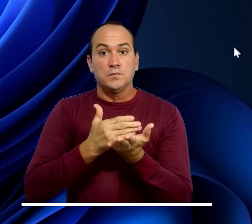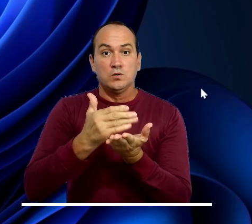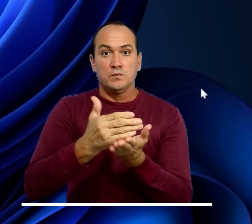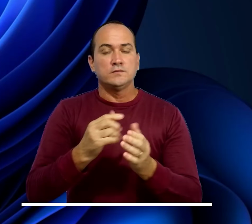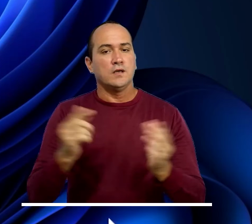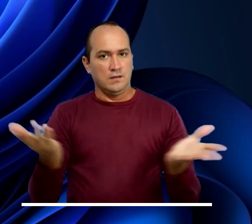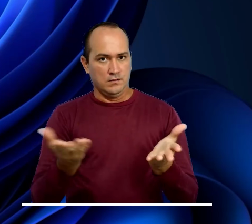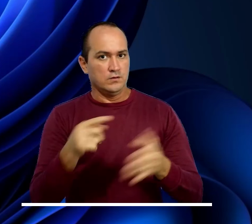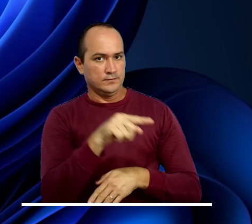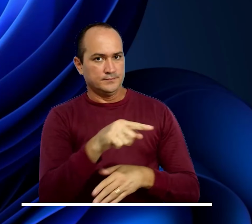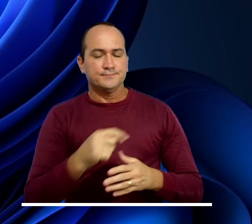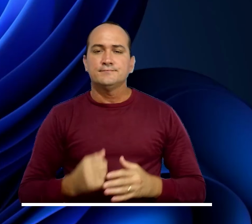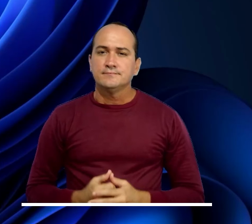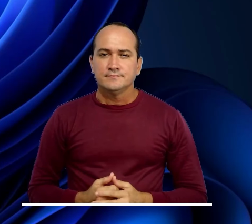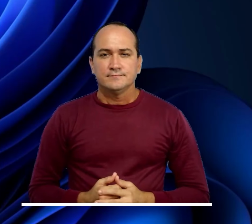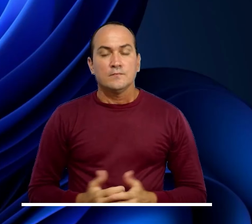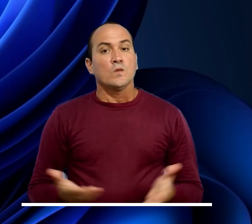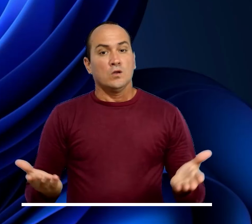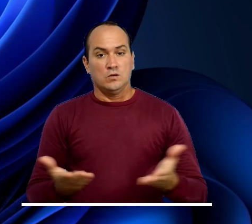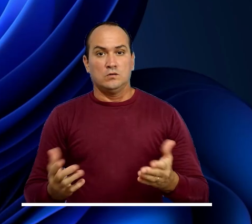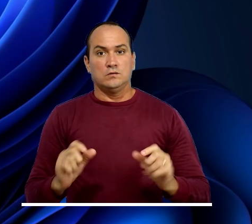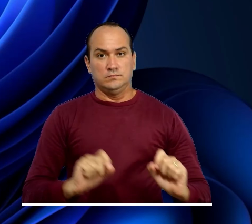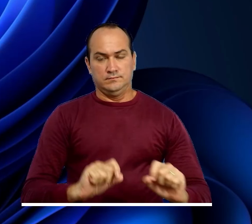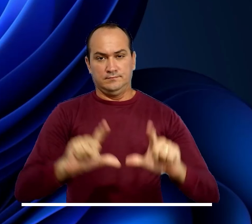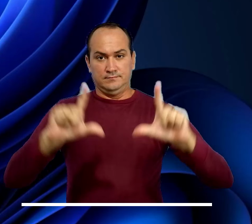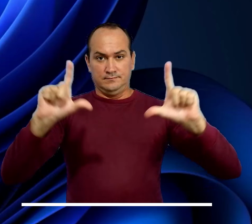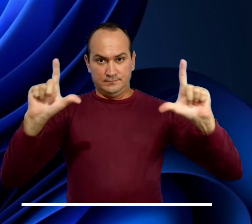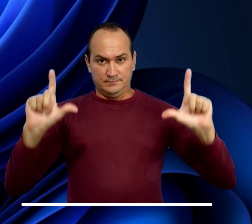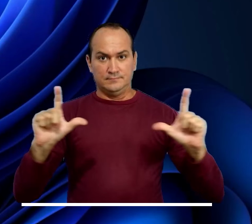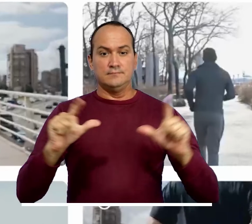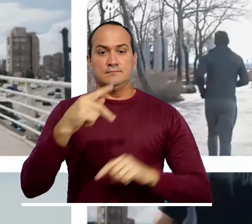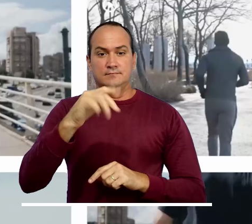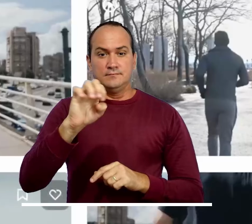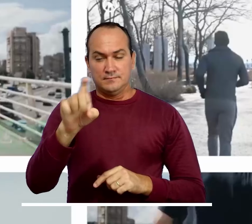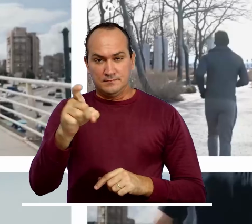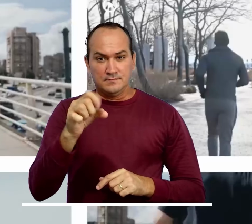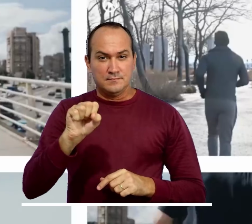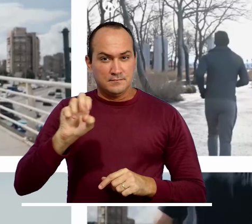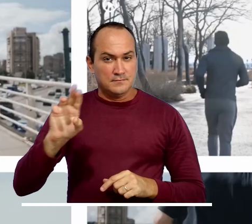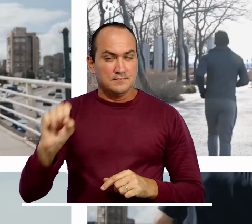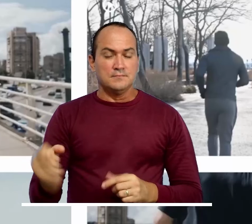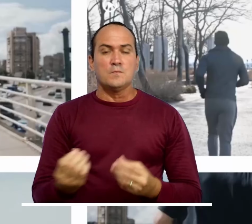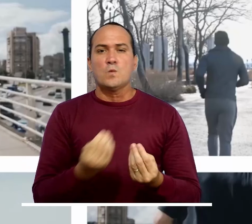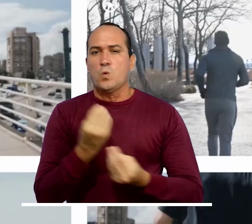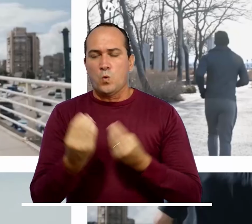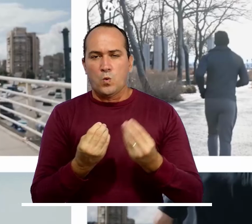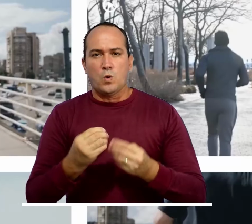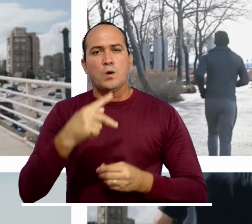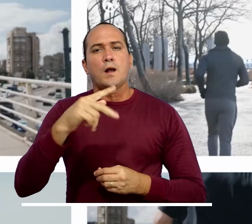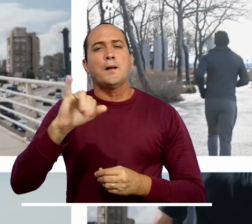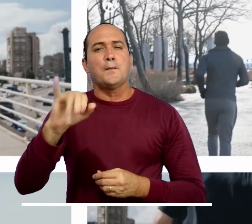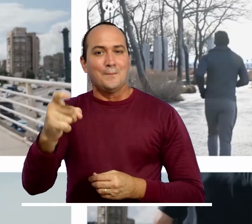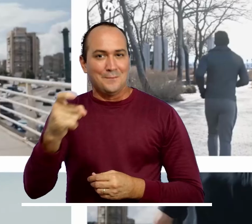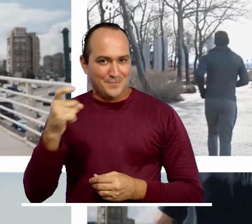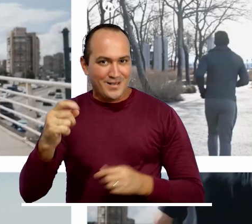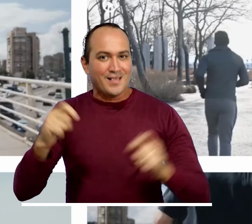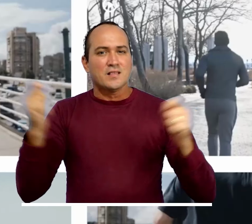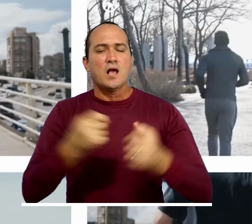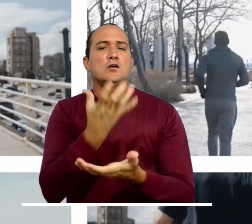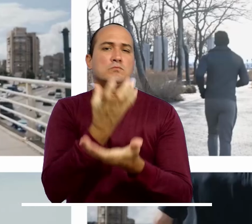gente vai fazer isso. Então eu vou aqui no site Pexels, certo? Vou mostrar aqui para vocês, porque é um site onde você